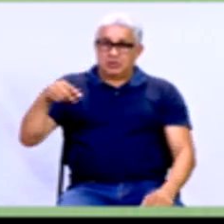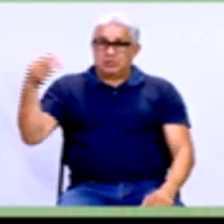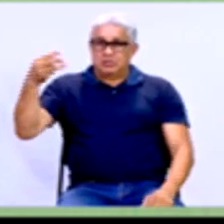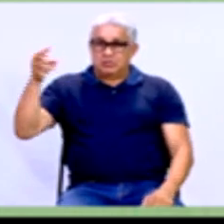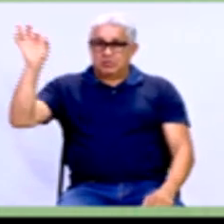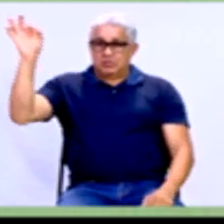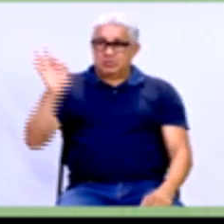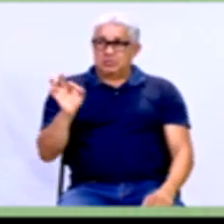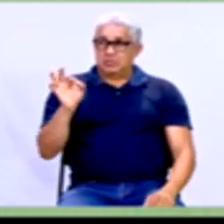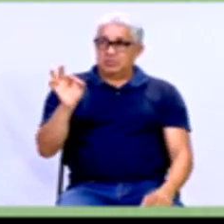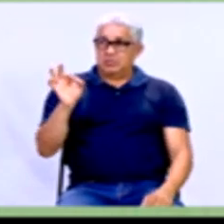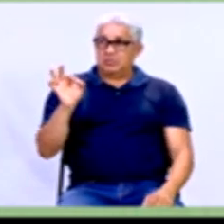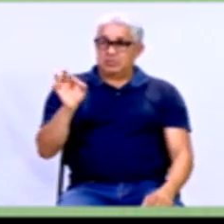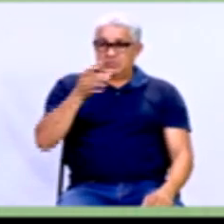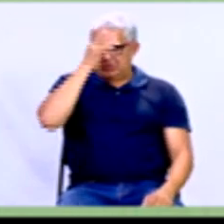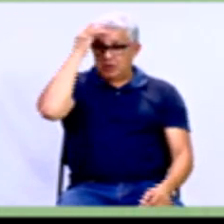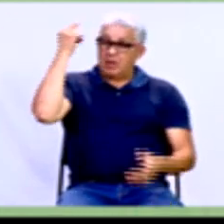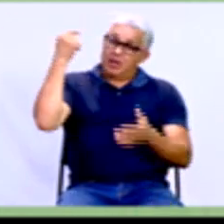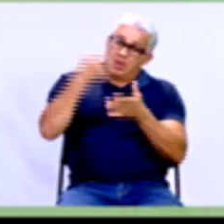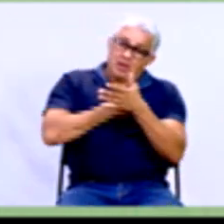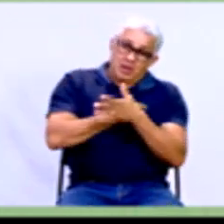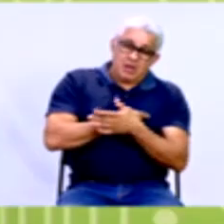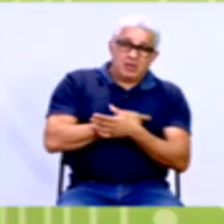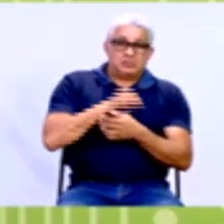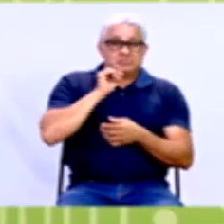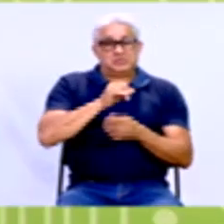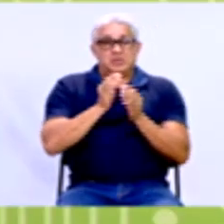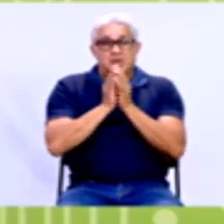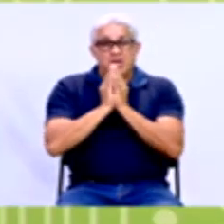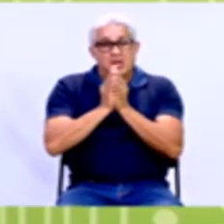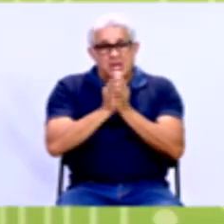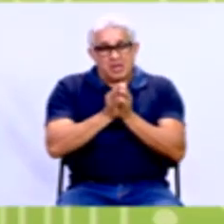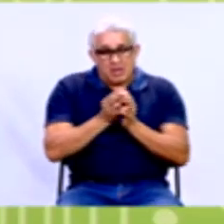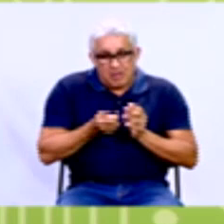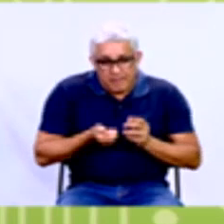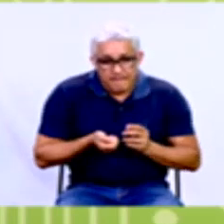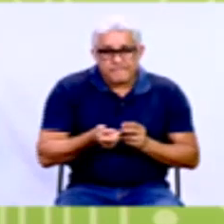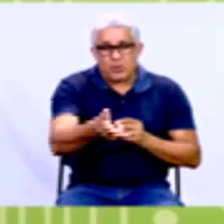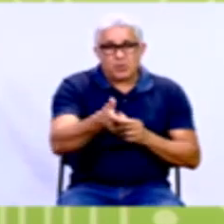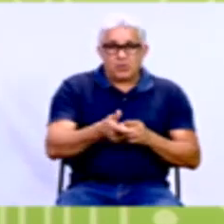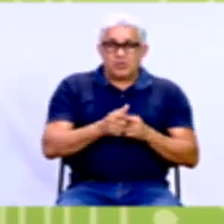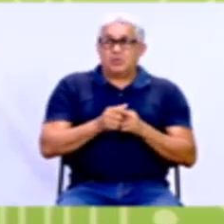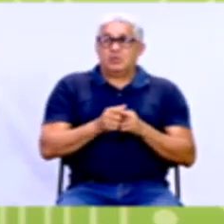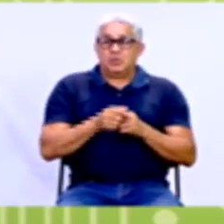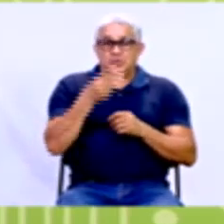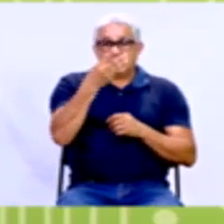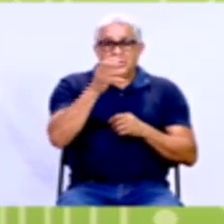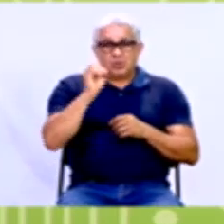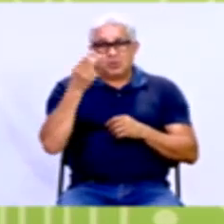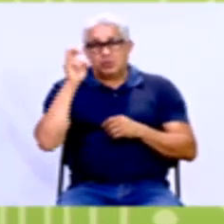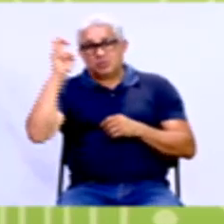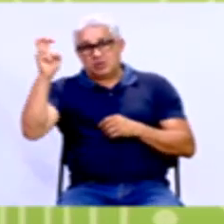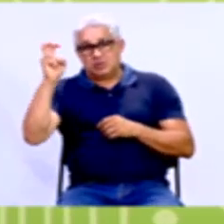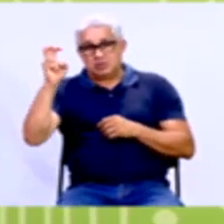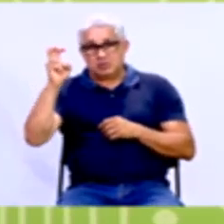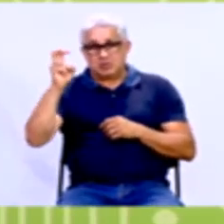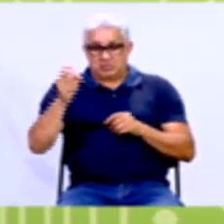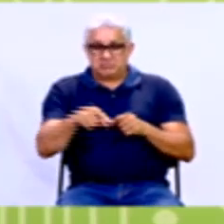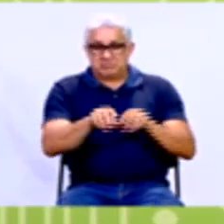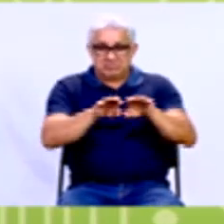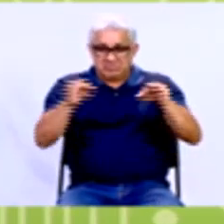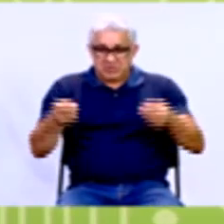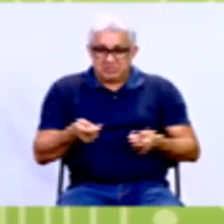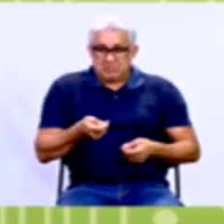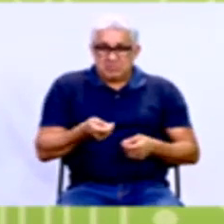33,33%. Então, se alguém perguntar, se eu jogar um dado, qual é a probabilidade de cair aqui um 3 ou se eu jogar um dado aqui na mesa, qual